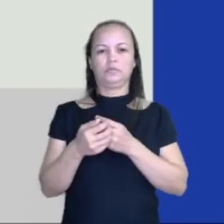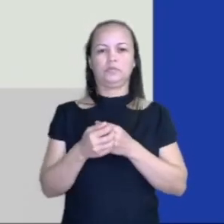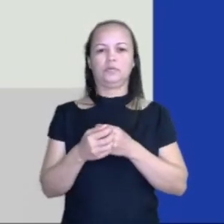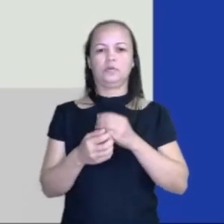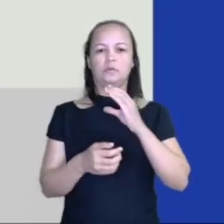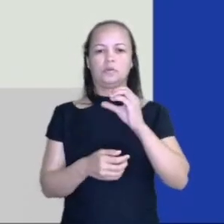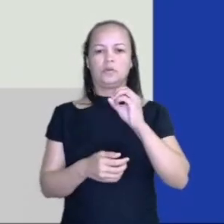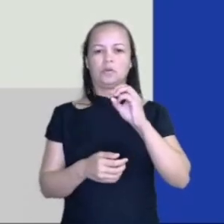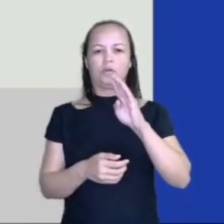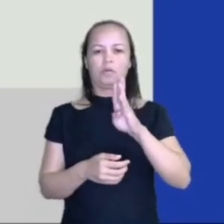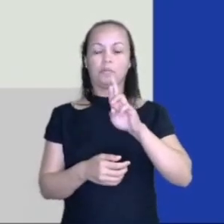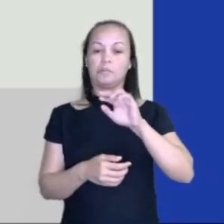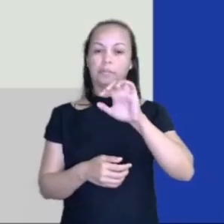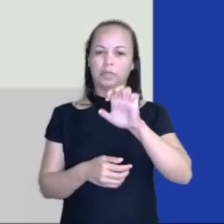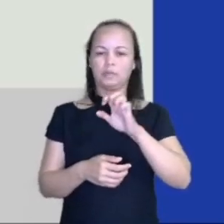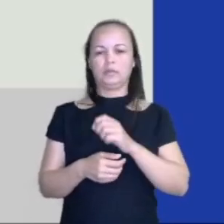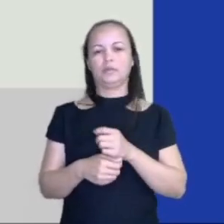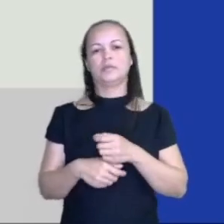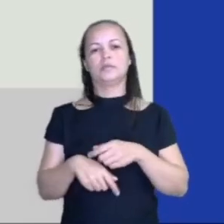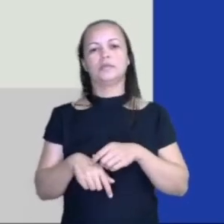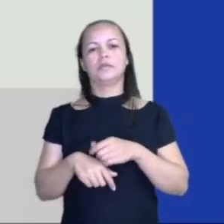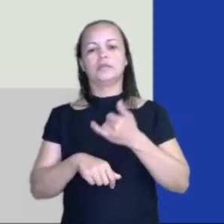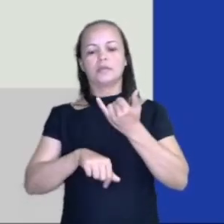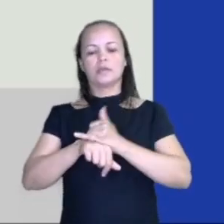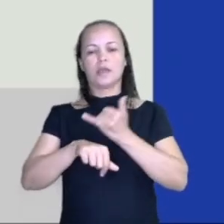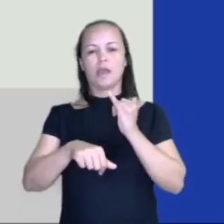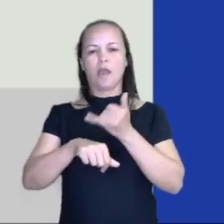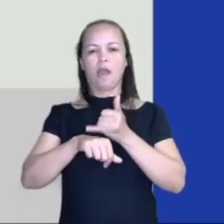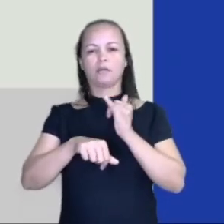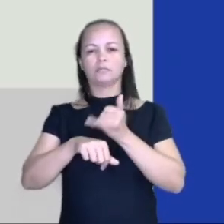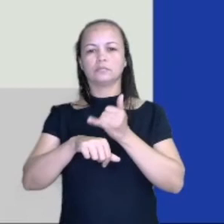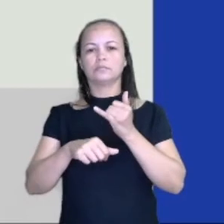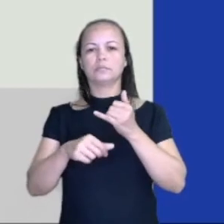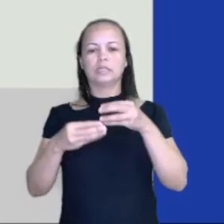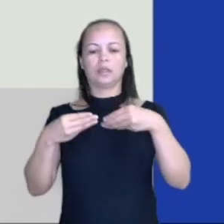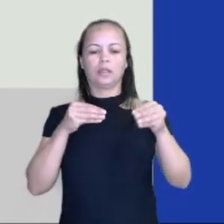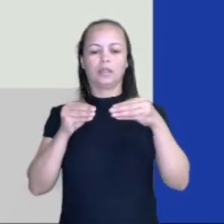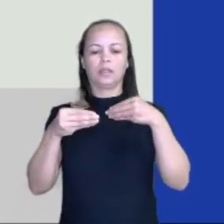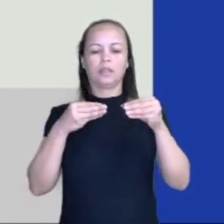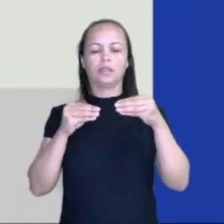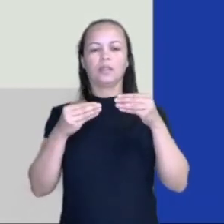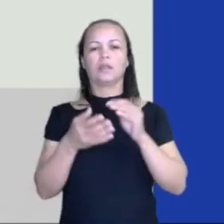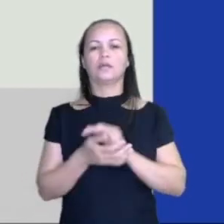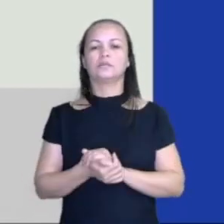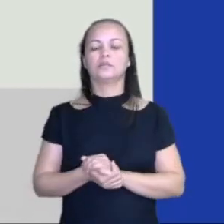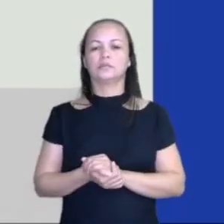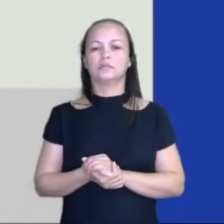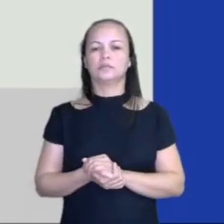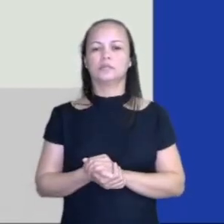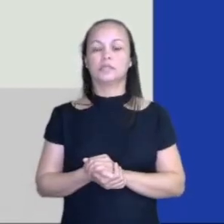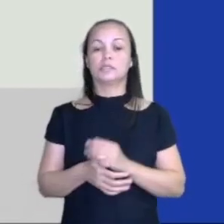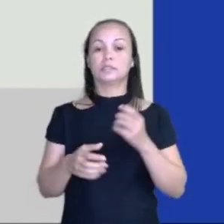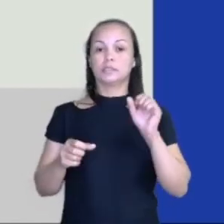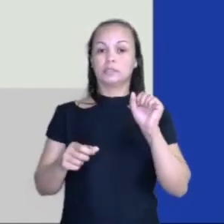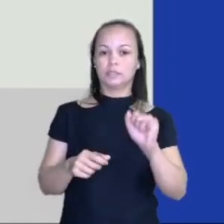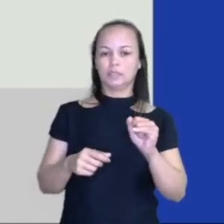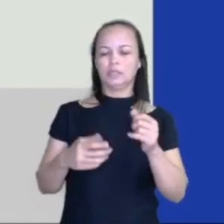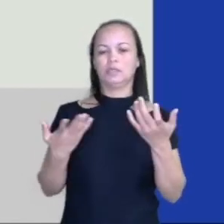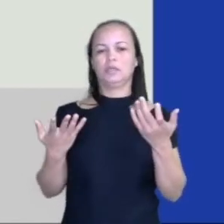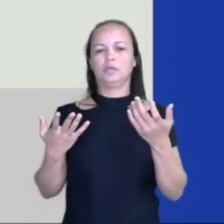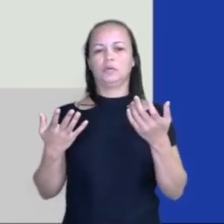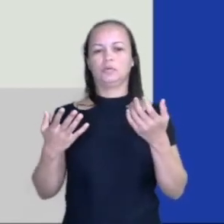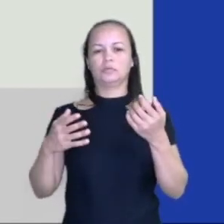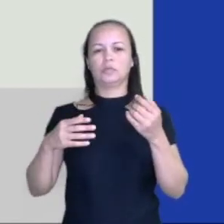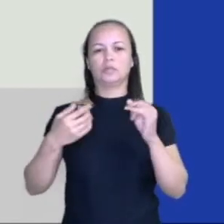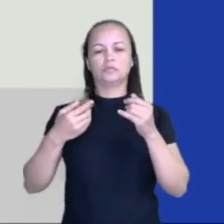cobre e alumínio e o filme estiver em contato com um desses materiais